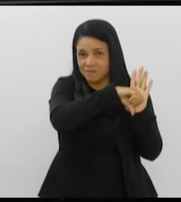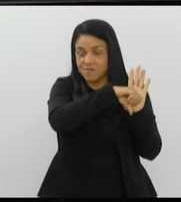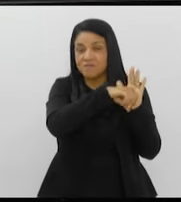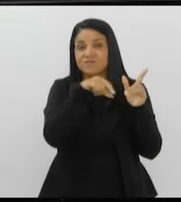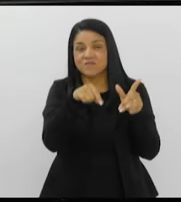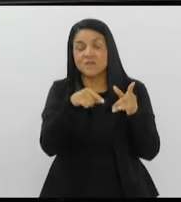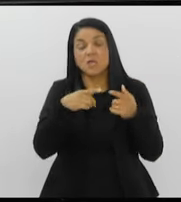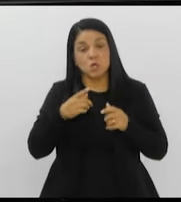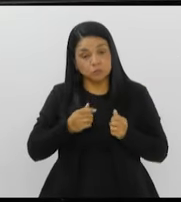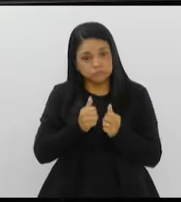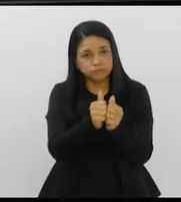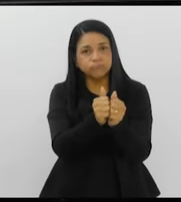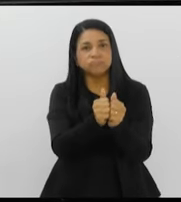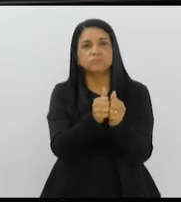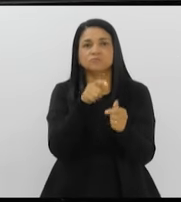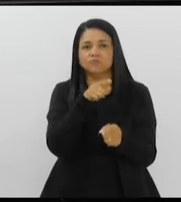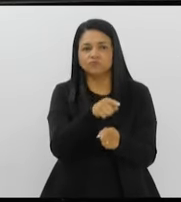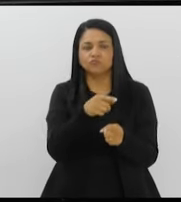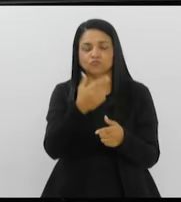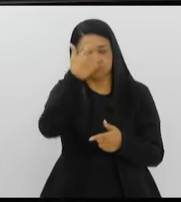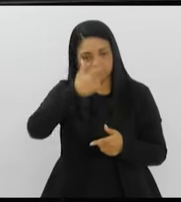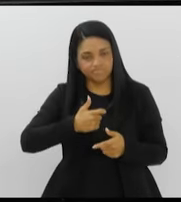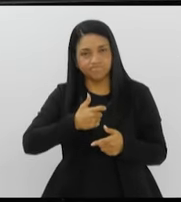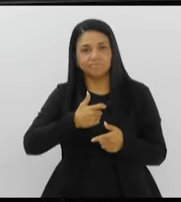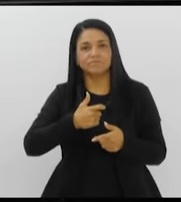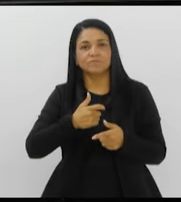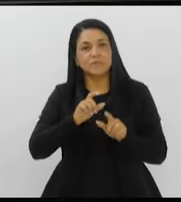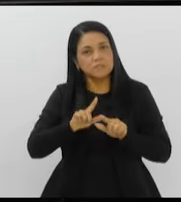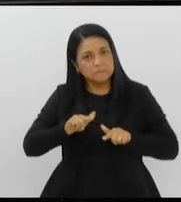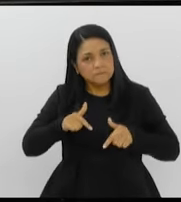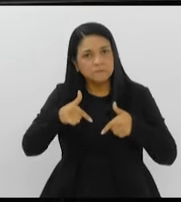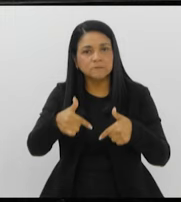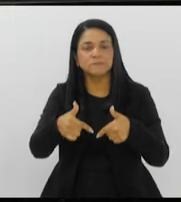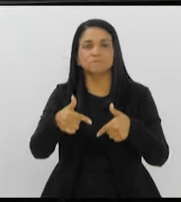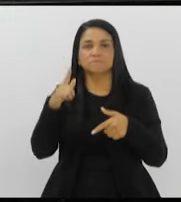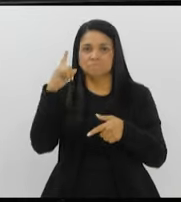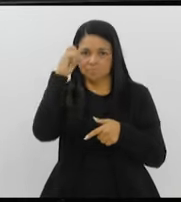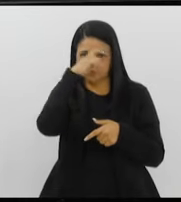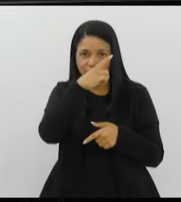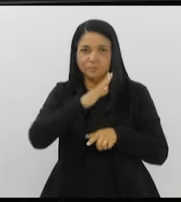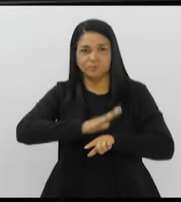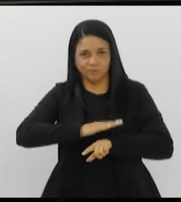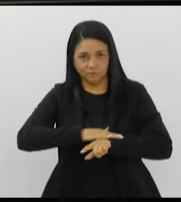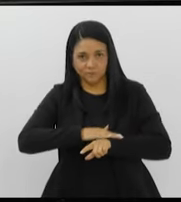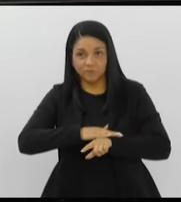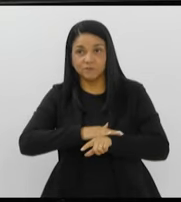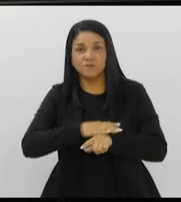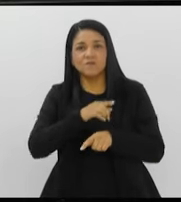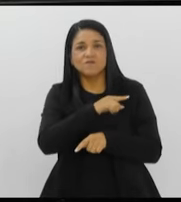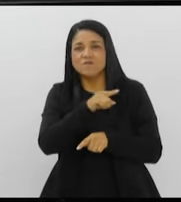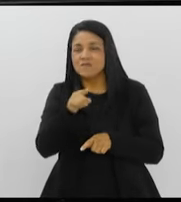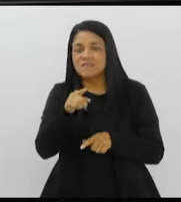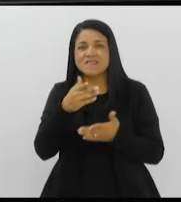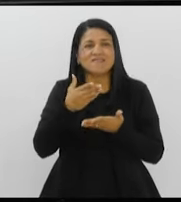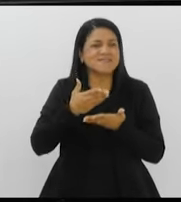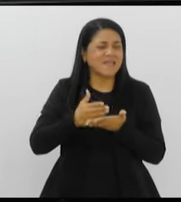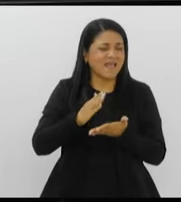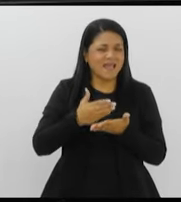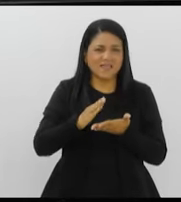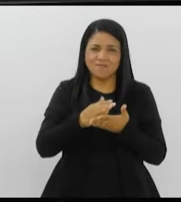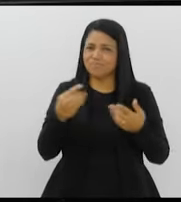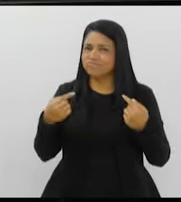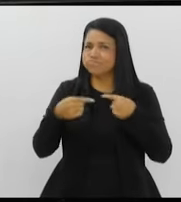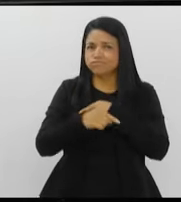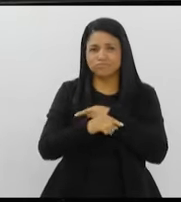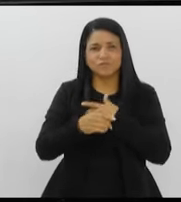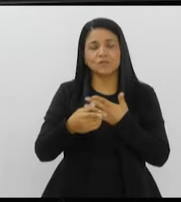lado de vocês nesta situação difícil. Vocês que não têm nada a ver com isso, vocês que ficam